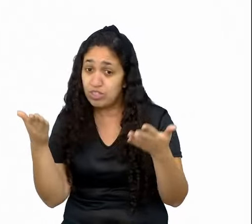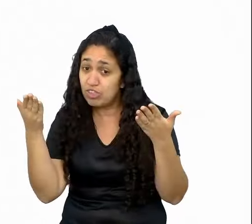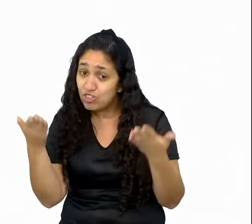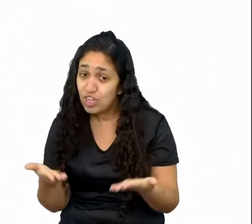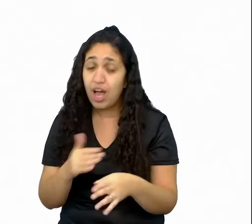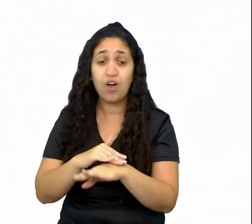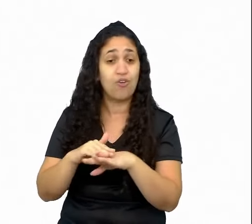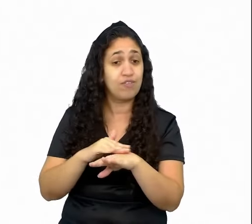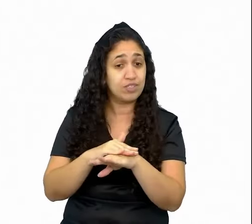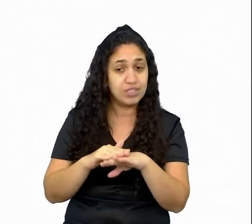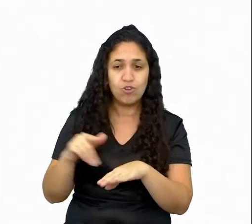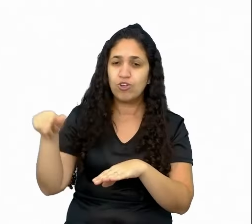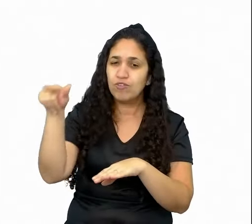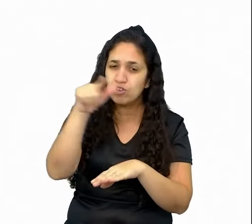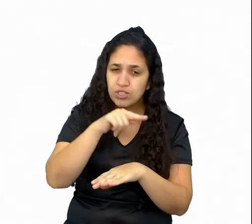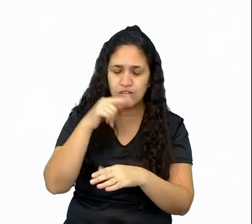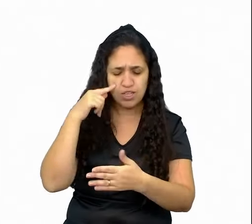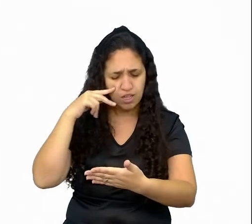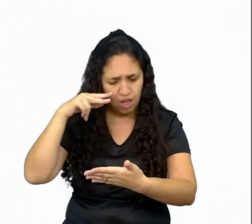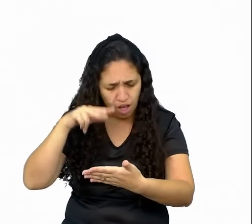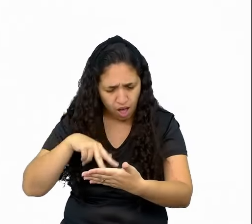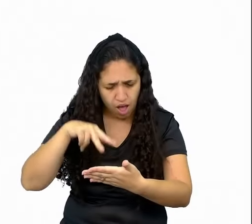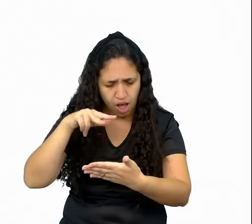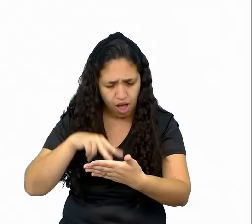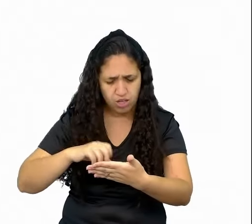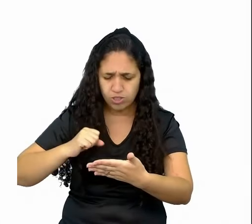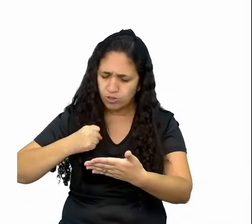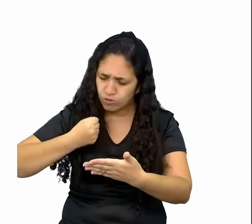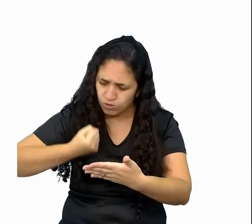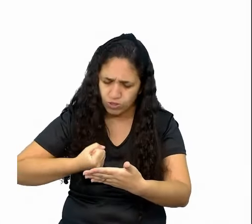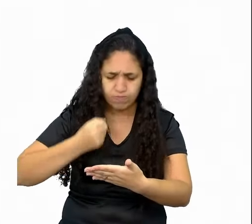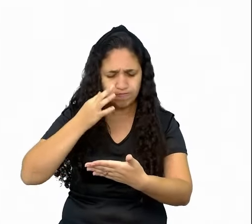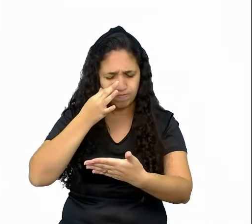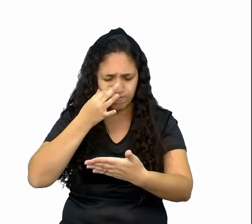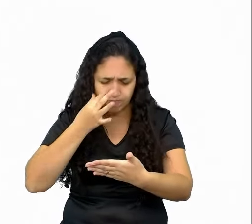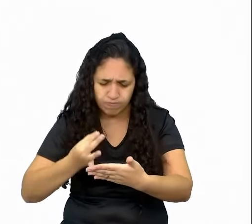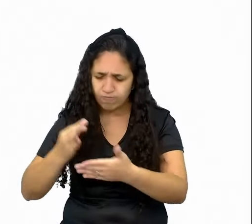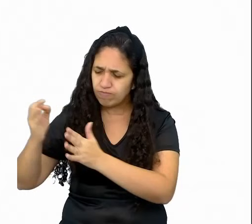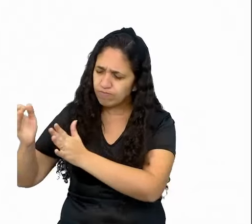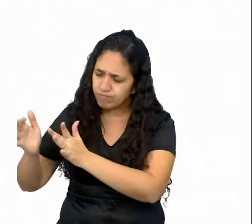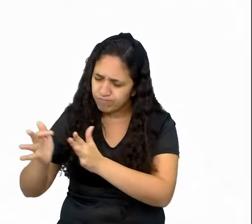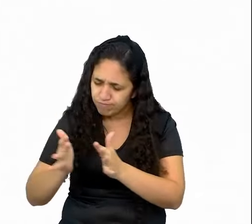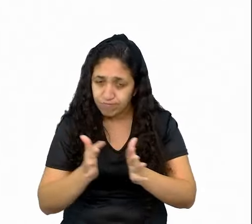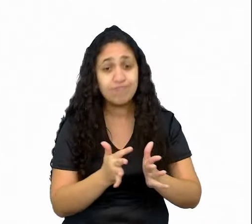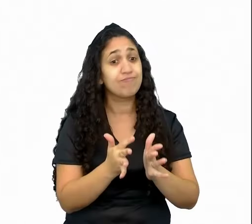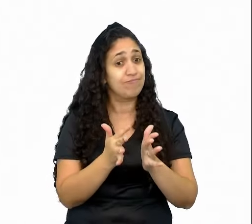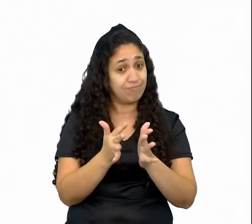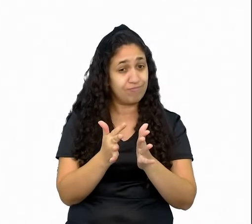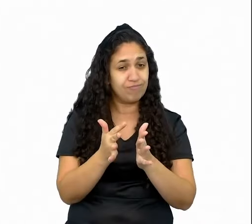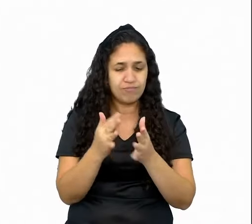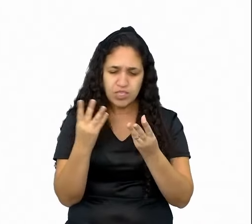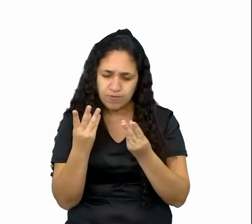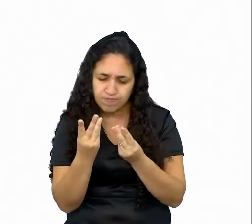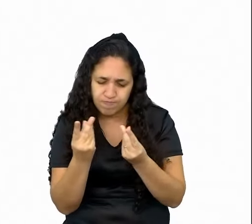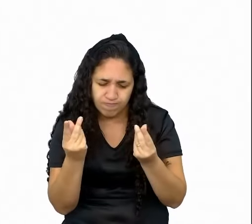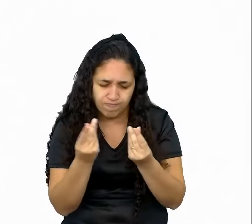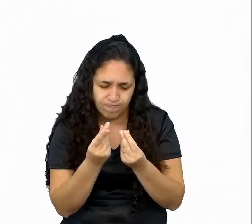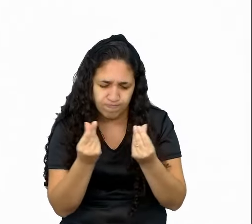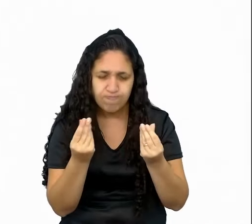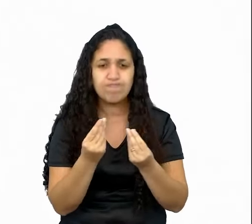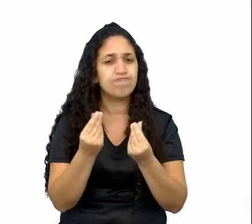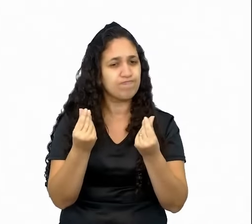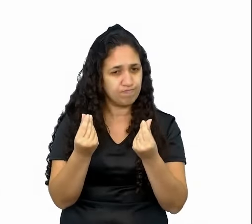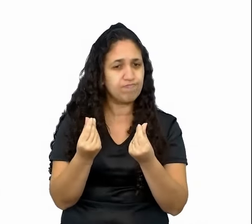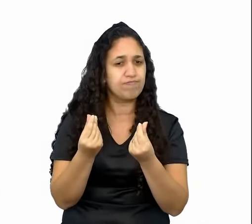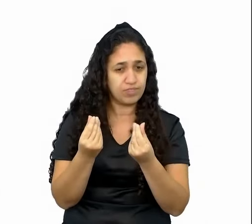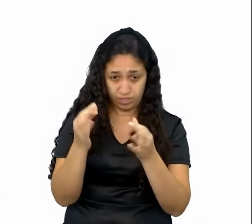no que vocês se debruçaram mais, o olhar de vocês mais atento para as sequências, né, o olhar assim mais esmiuçado da sequência,